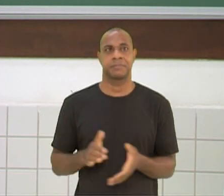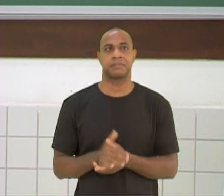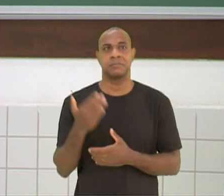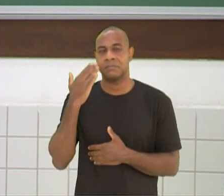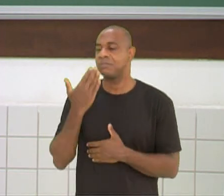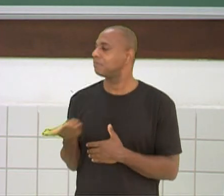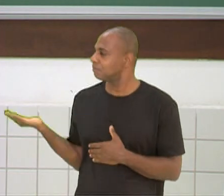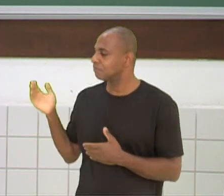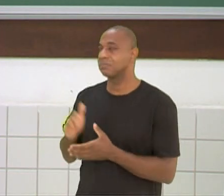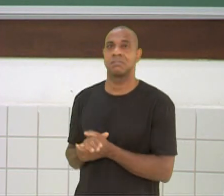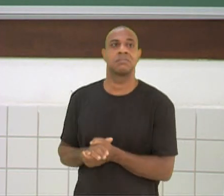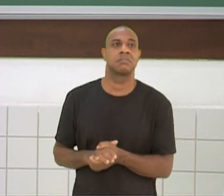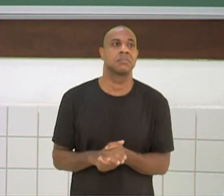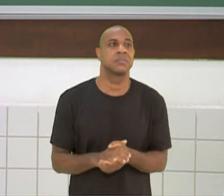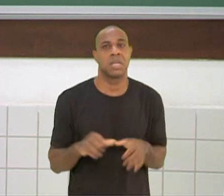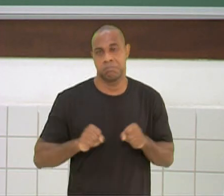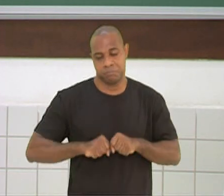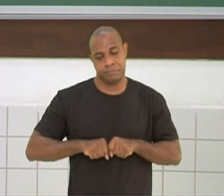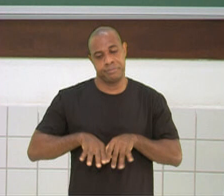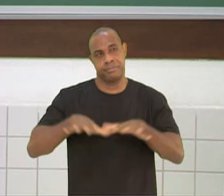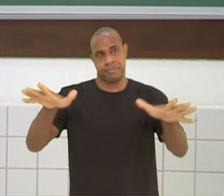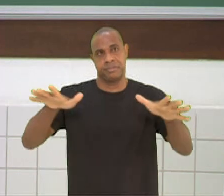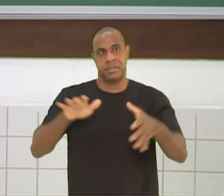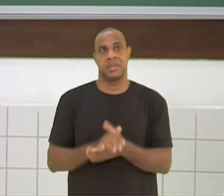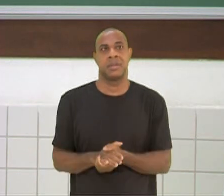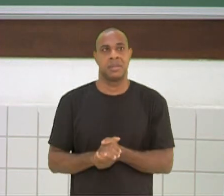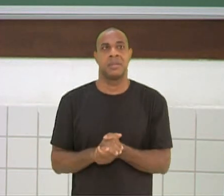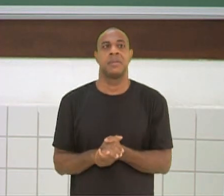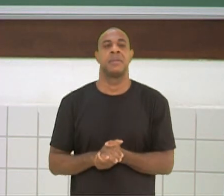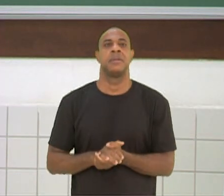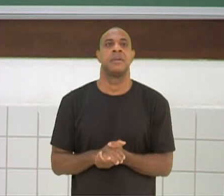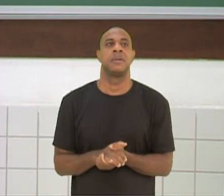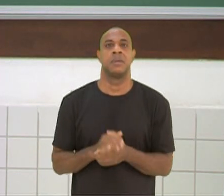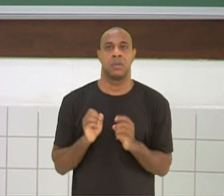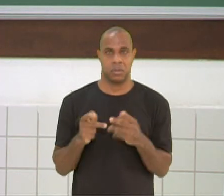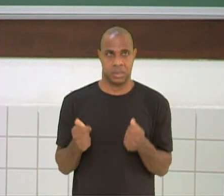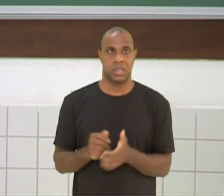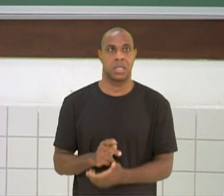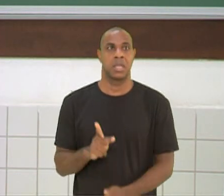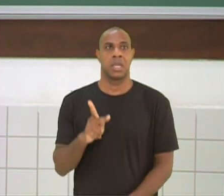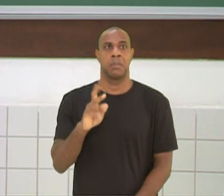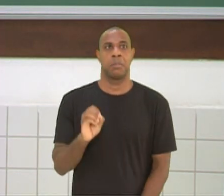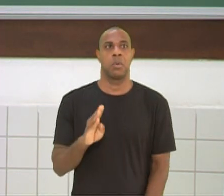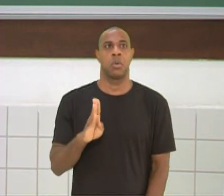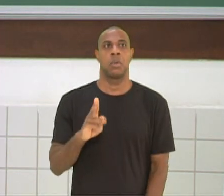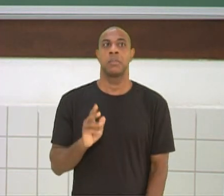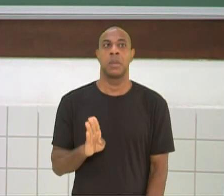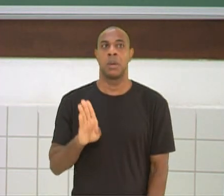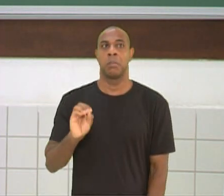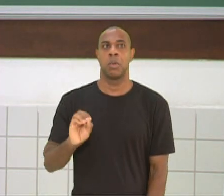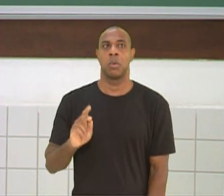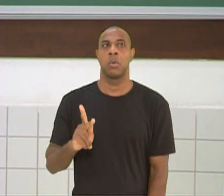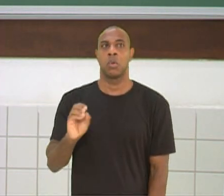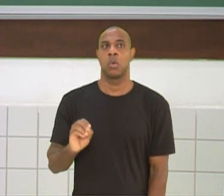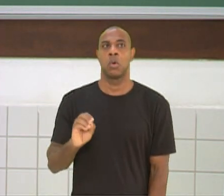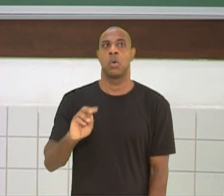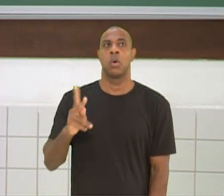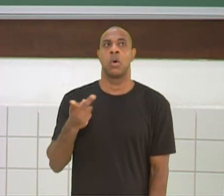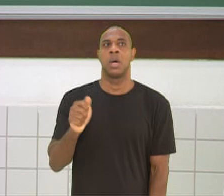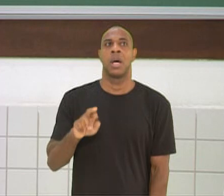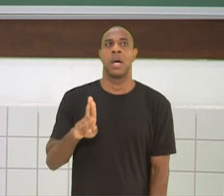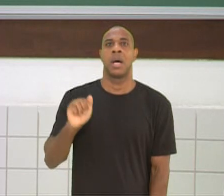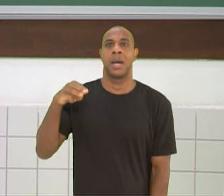pela África e pelo mundo. Boko Haram. Ok? Então nós falamos de organizações aí